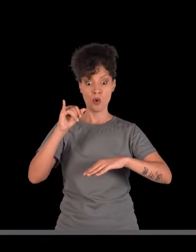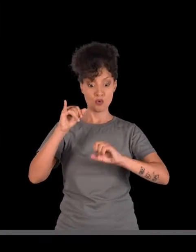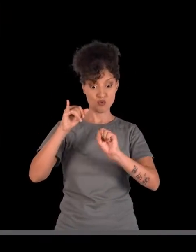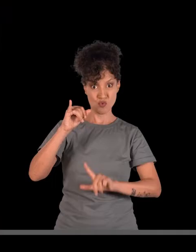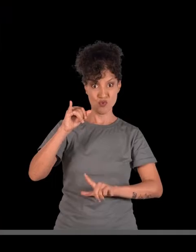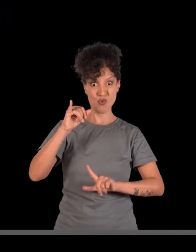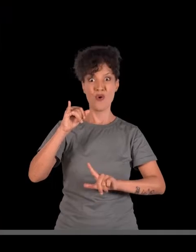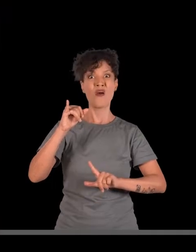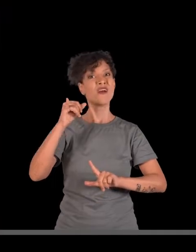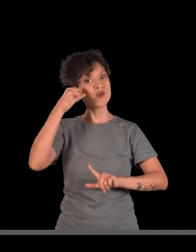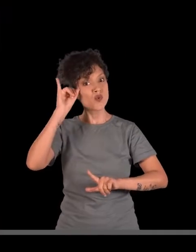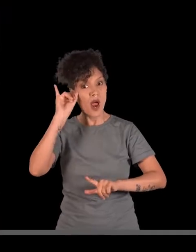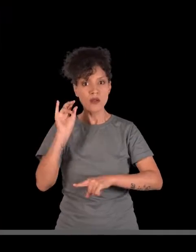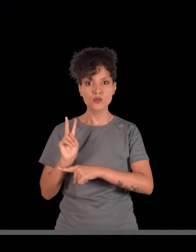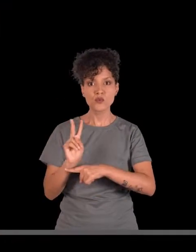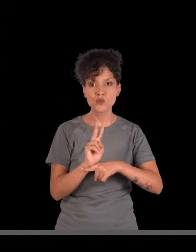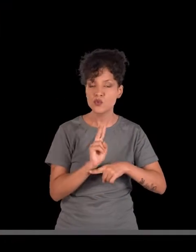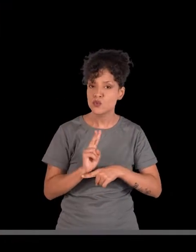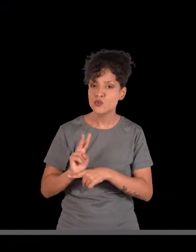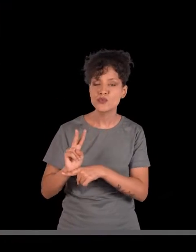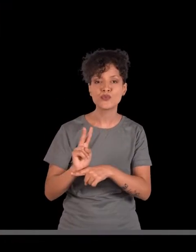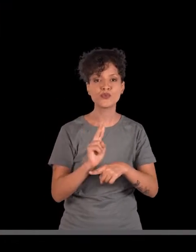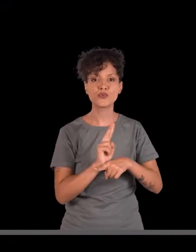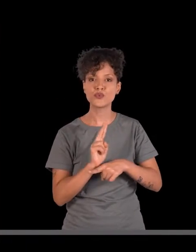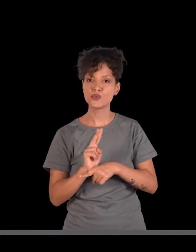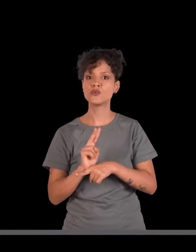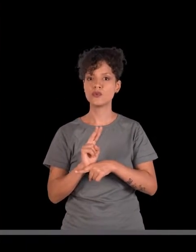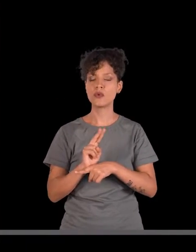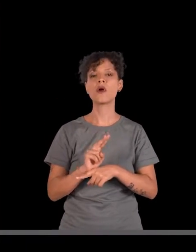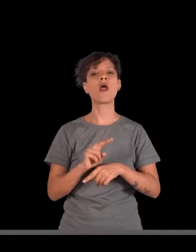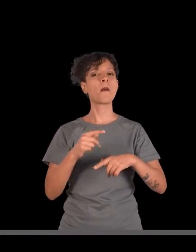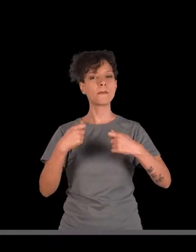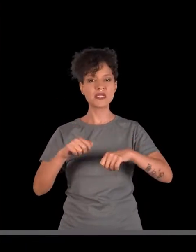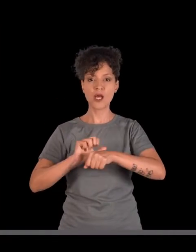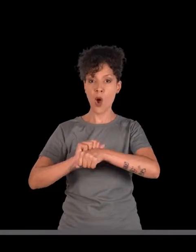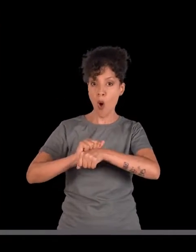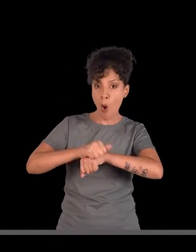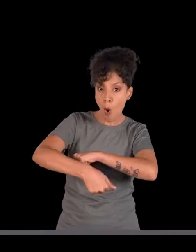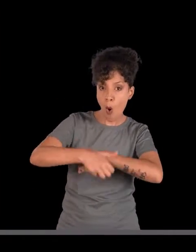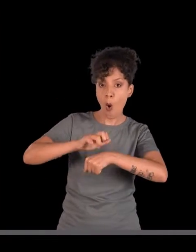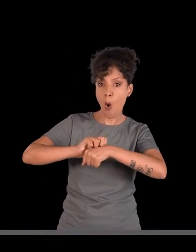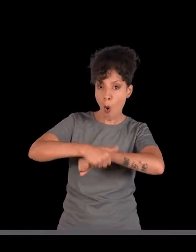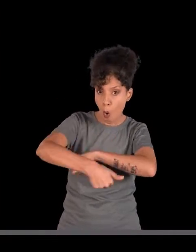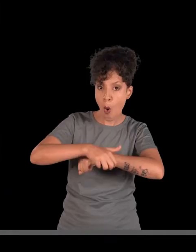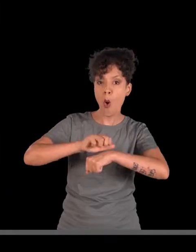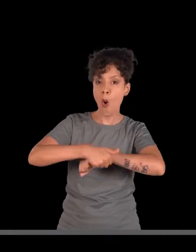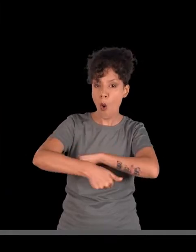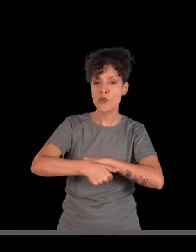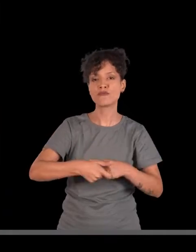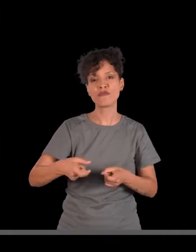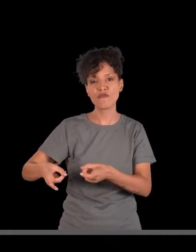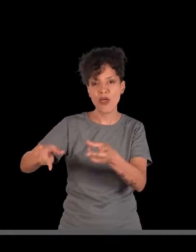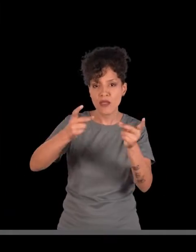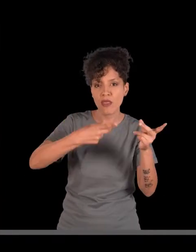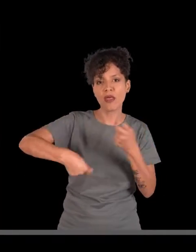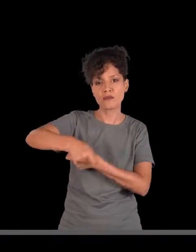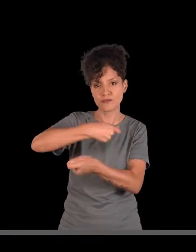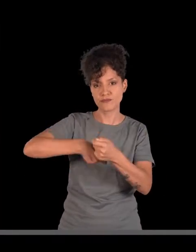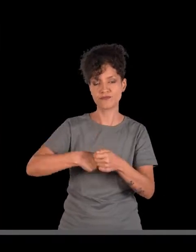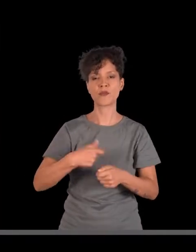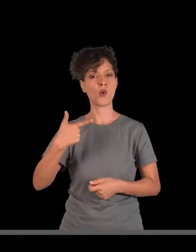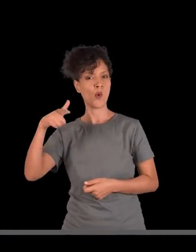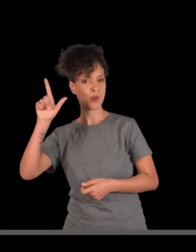a ser criado, ter mais criações de gados para produção do charque, produção do couro, em várias